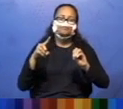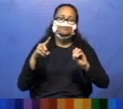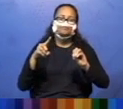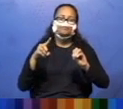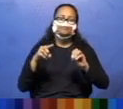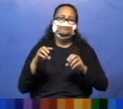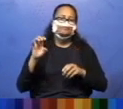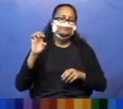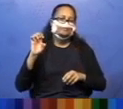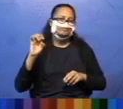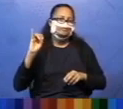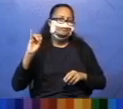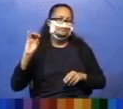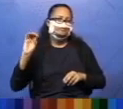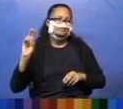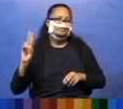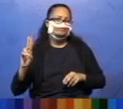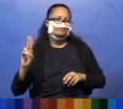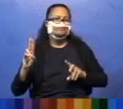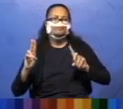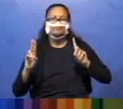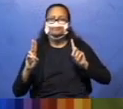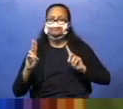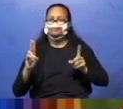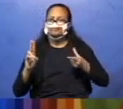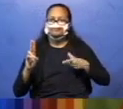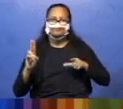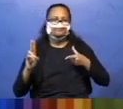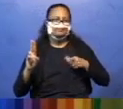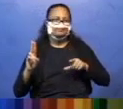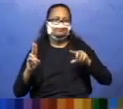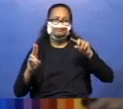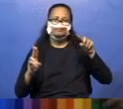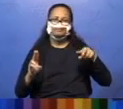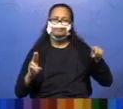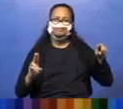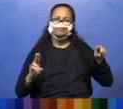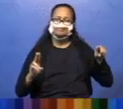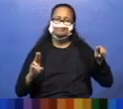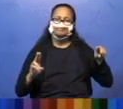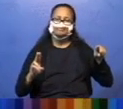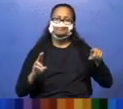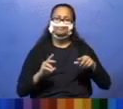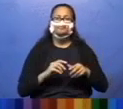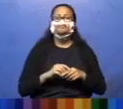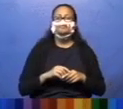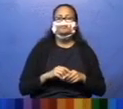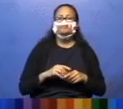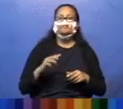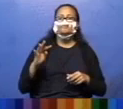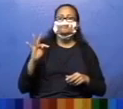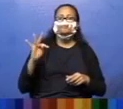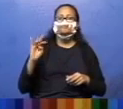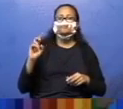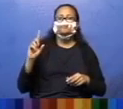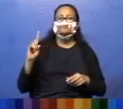I, U não tem tio. O tio nasaliza o som das vogais.